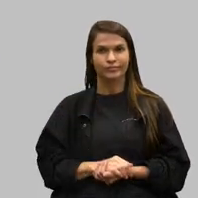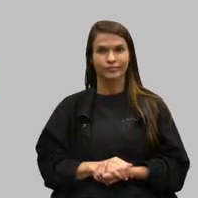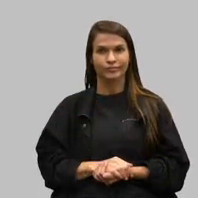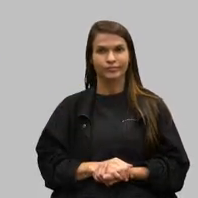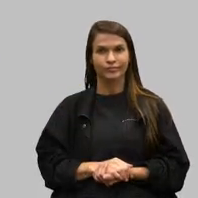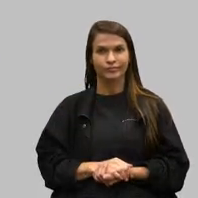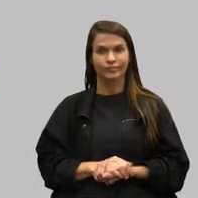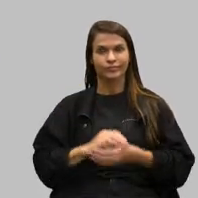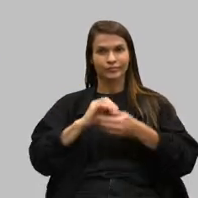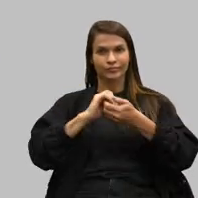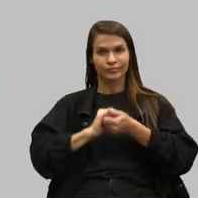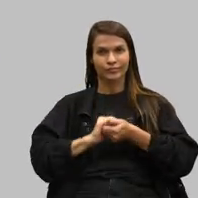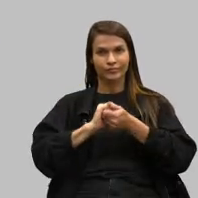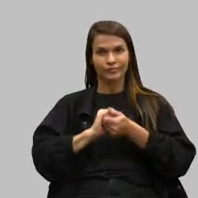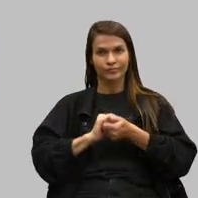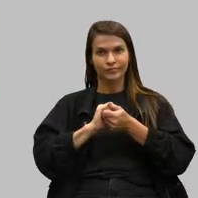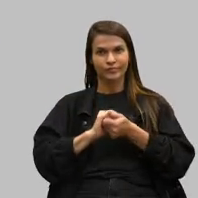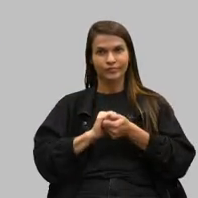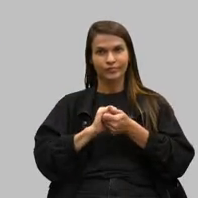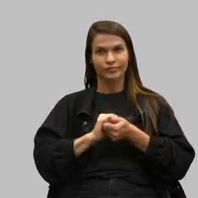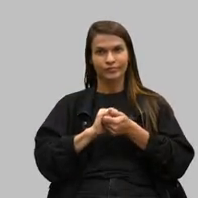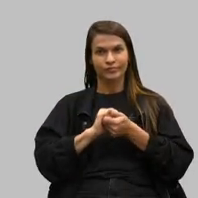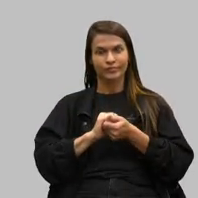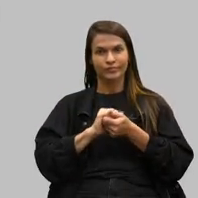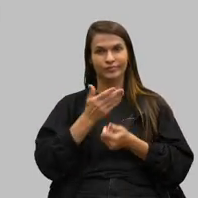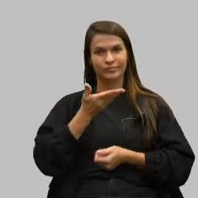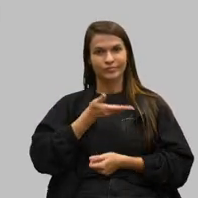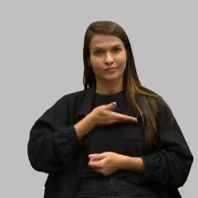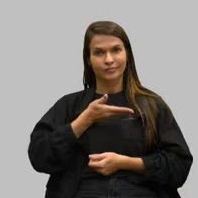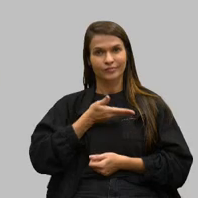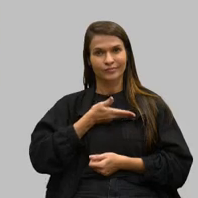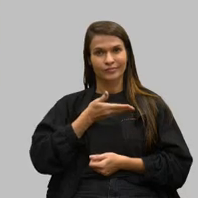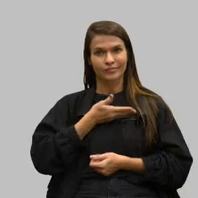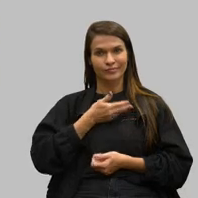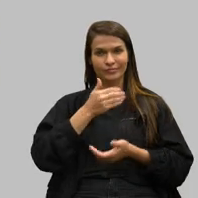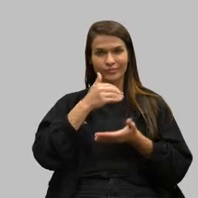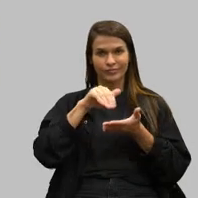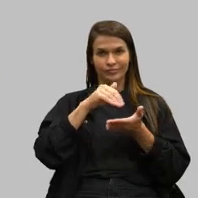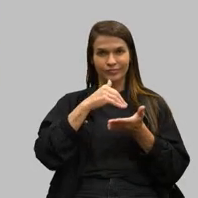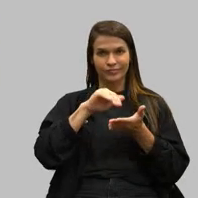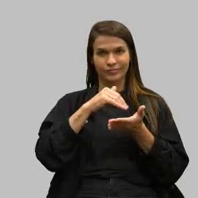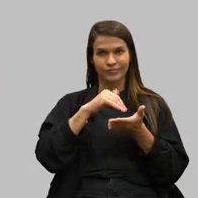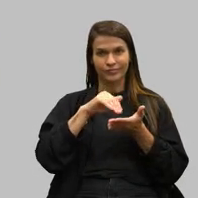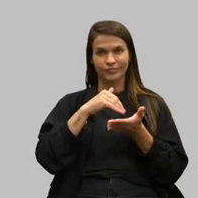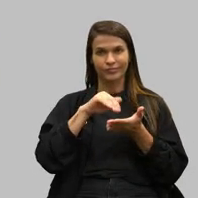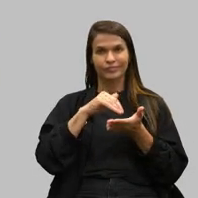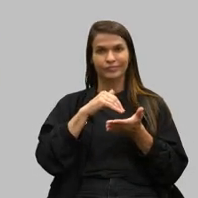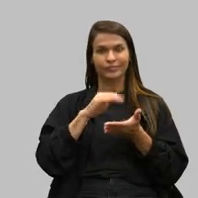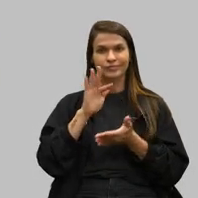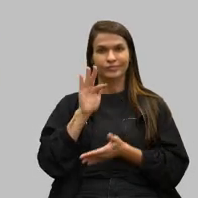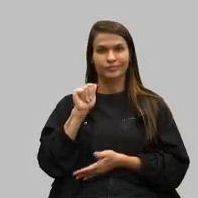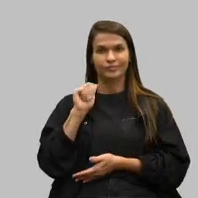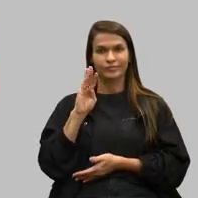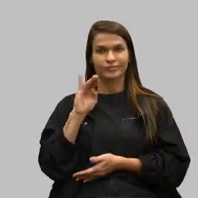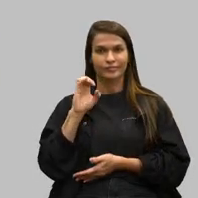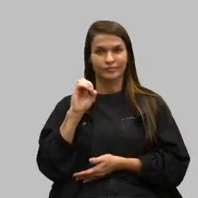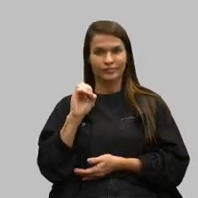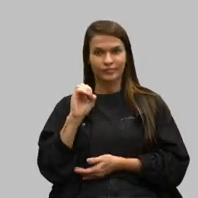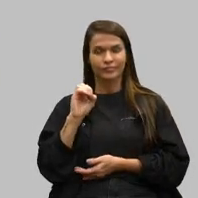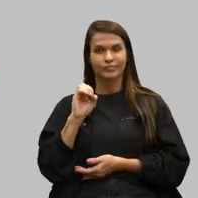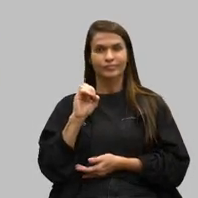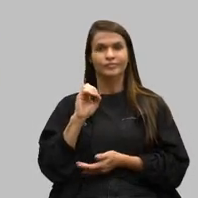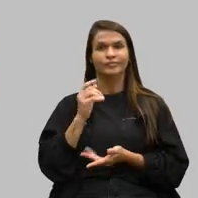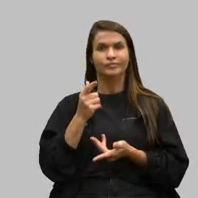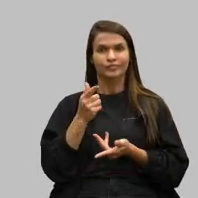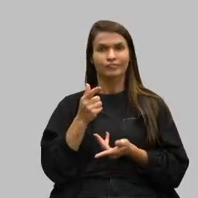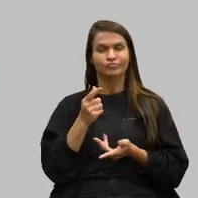cumprimentando meu amigo, o secretário Fábio Baquerê. Secretário,